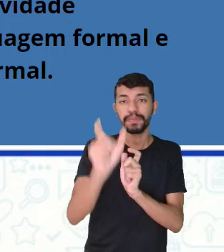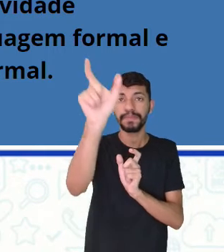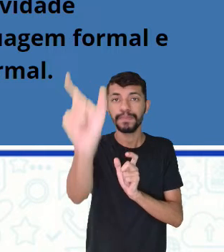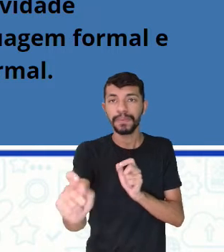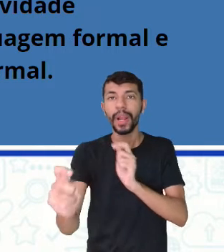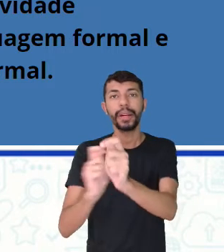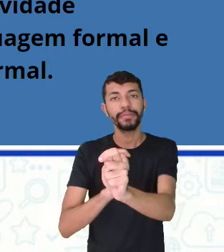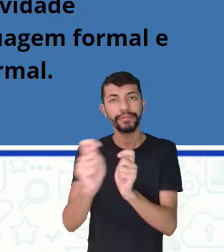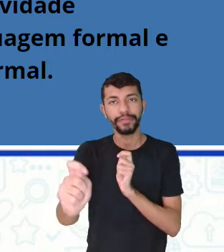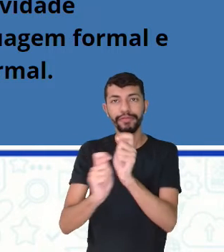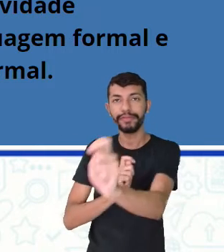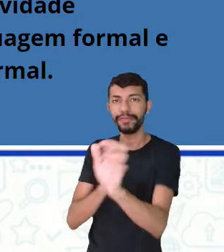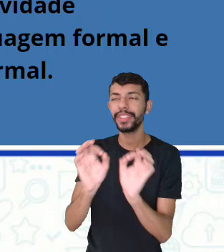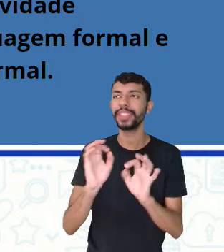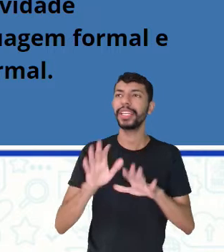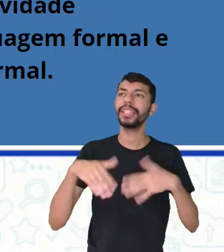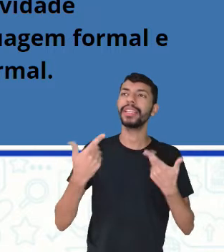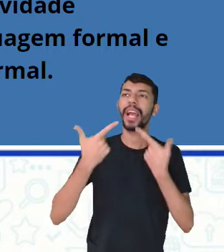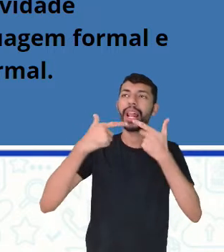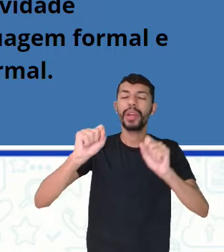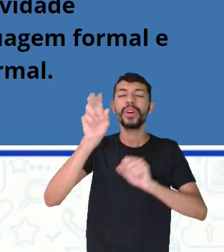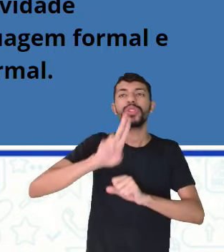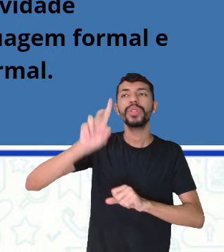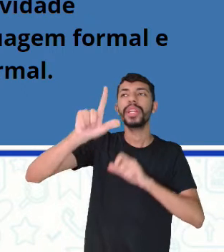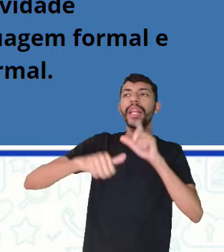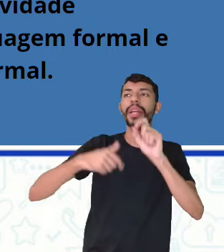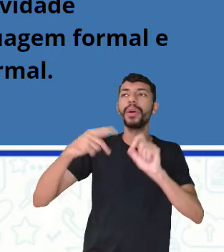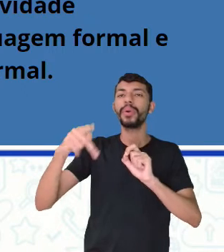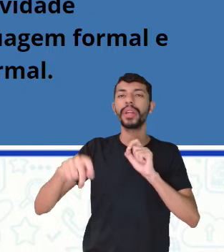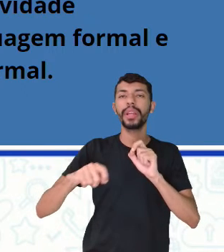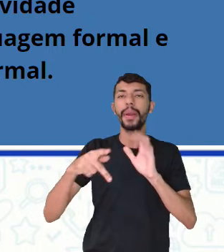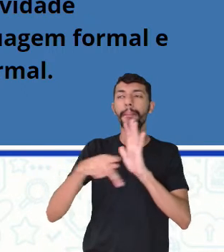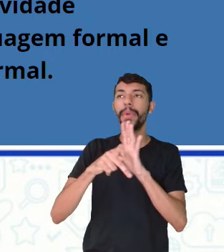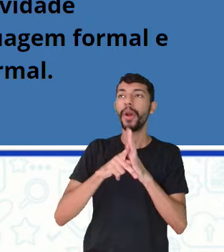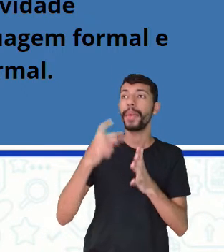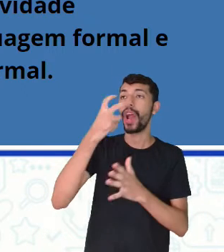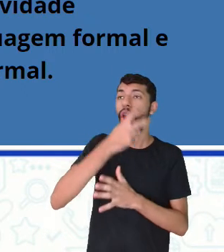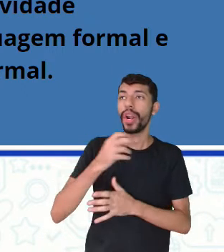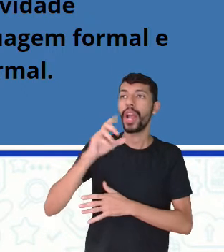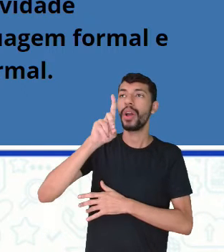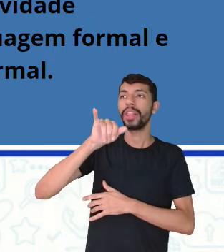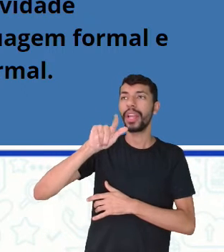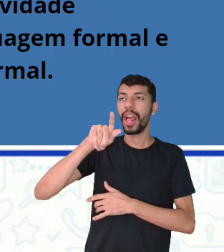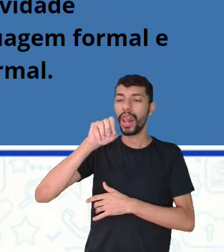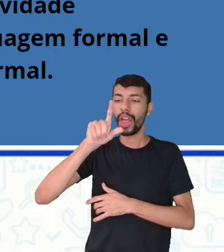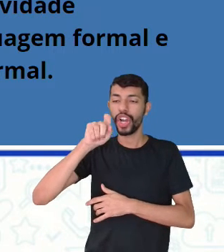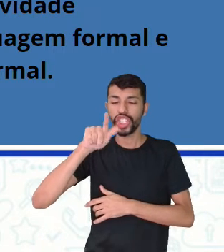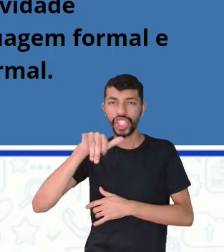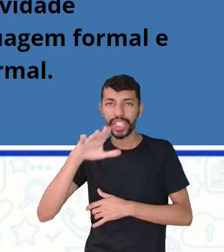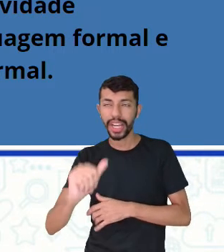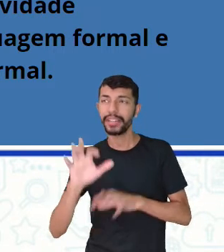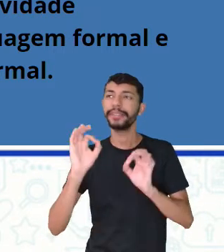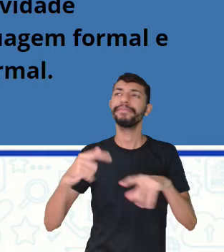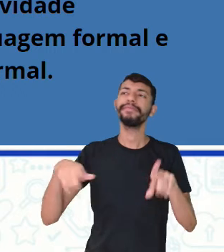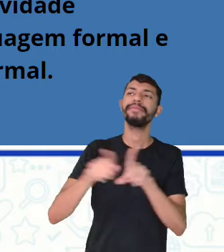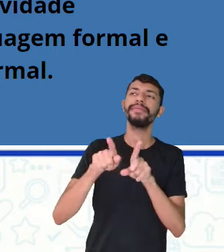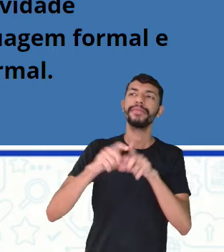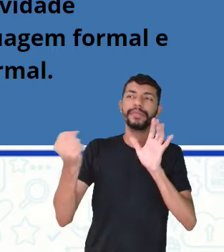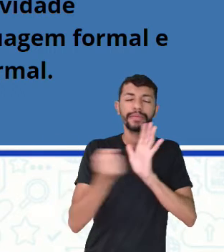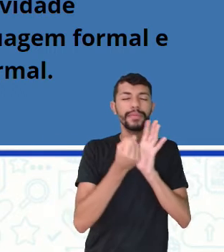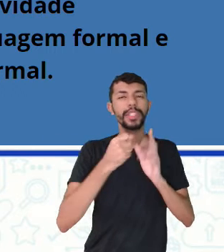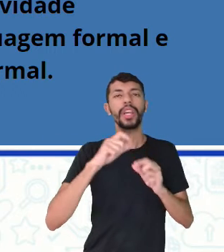usada, não é, na entrevista é dialógica e oral. A marca do discurso é direto e também não é